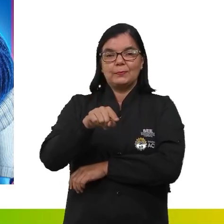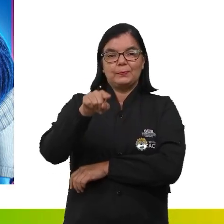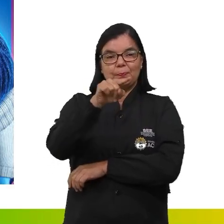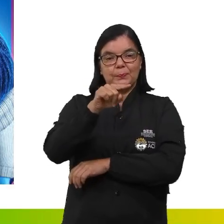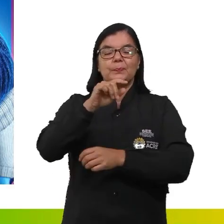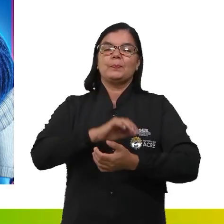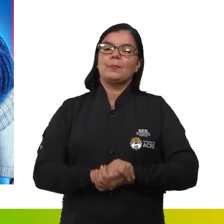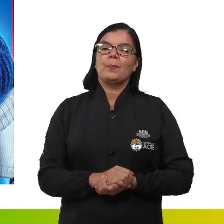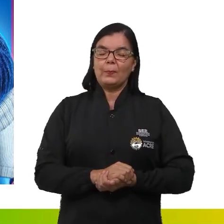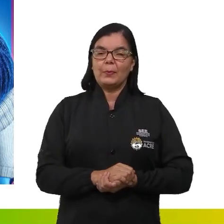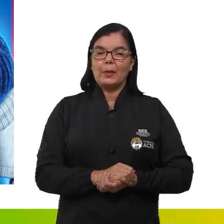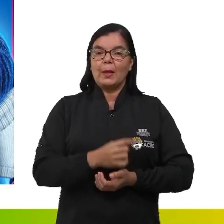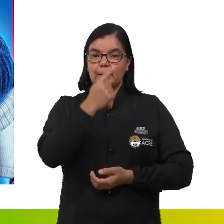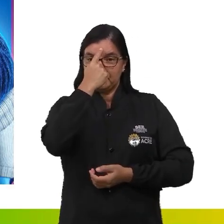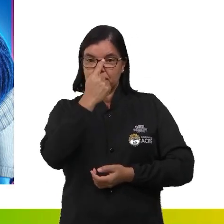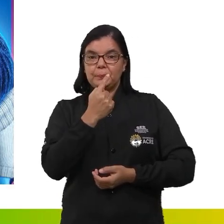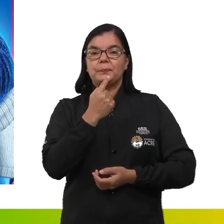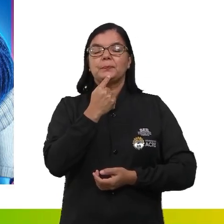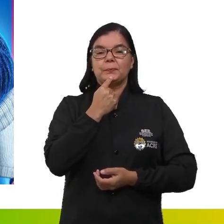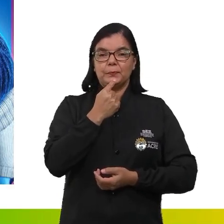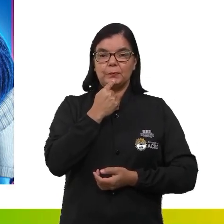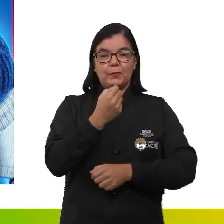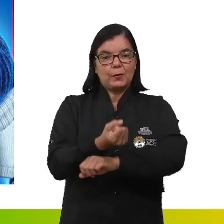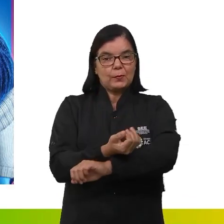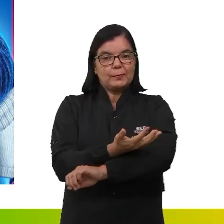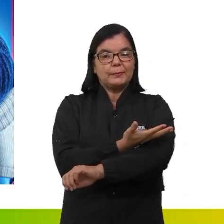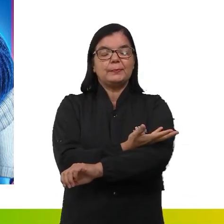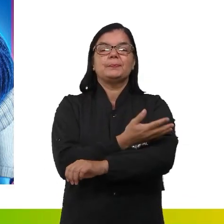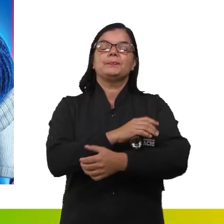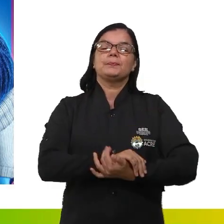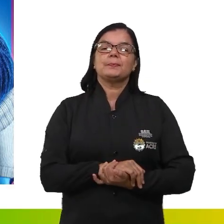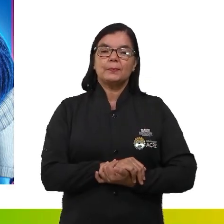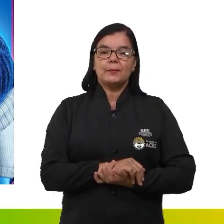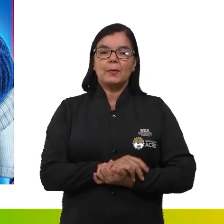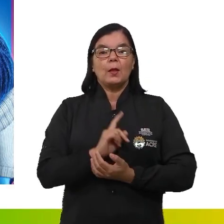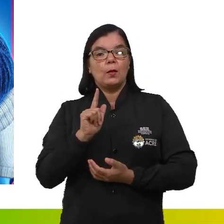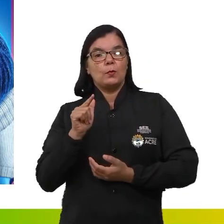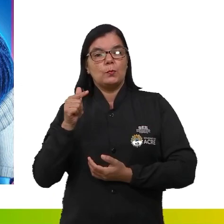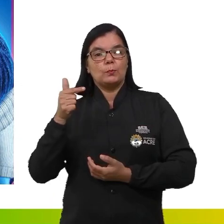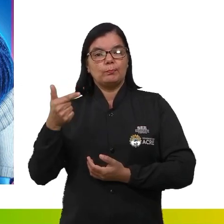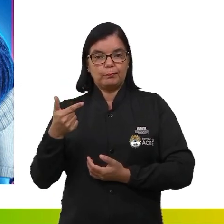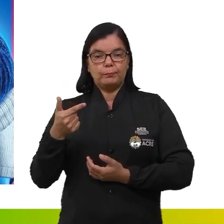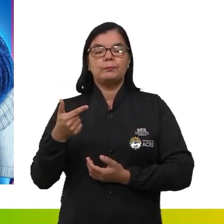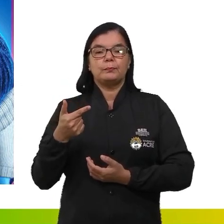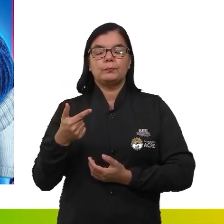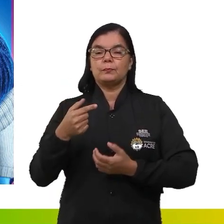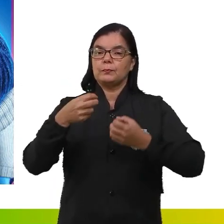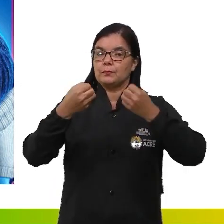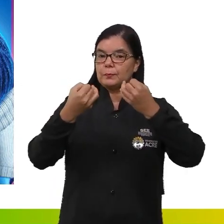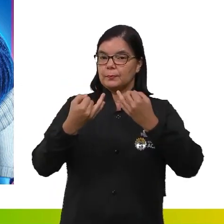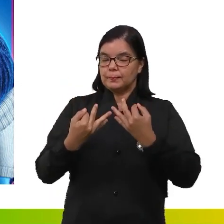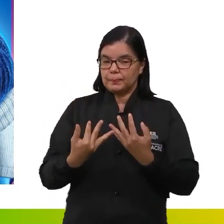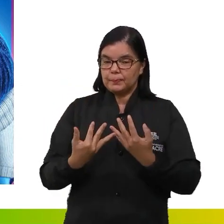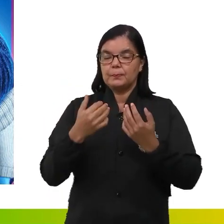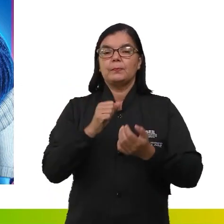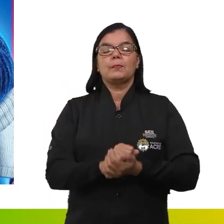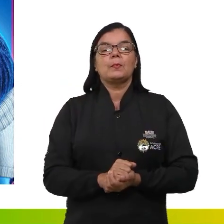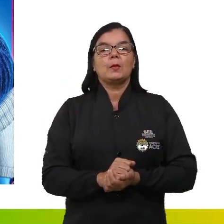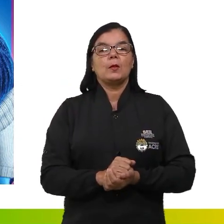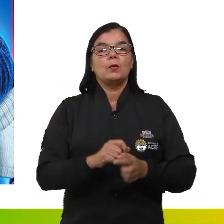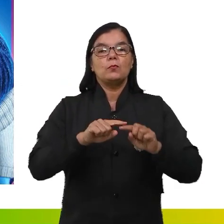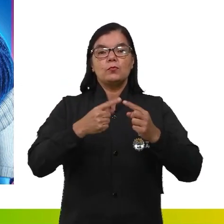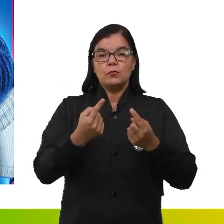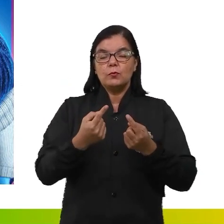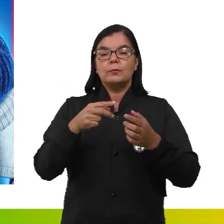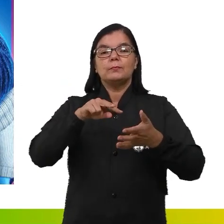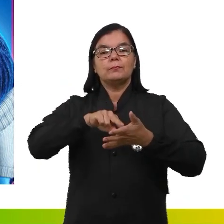vocês, os sentimentos, não é? Então, em outras palavras, quando nós falamos de efeito de